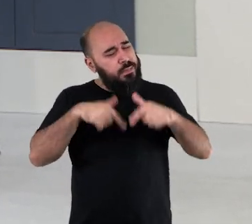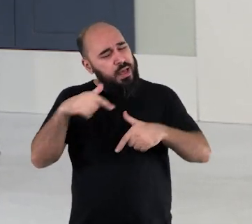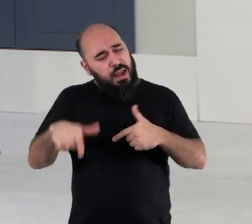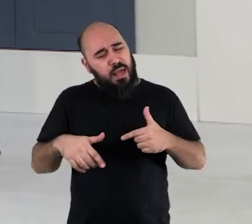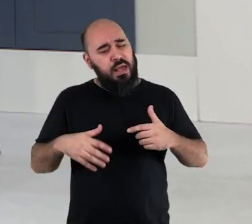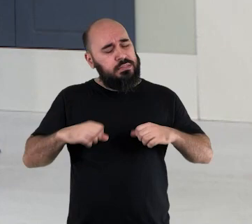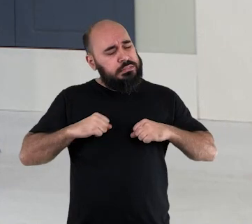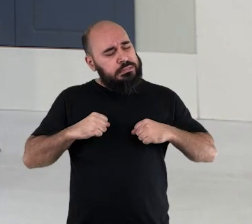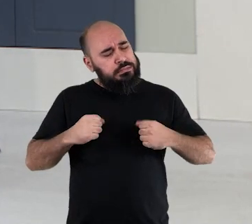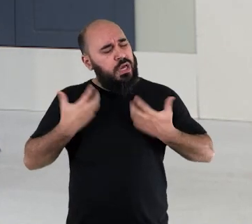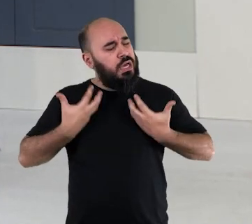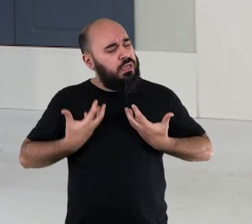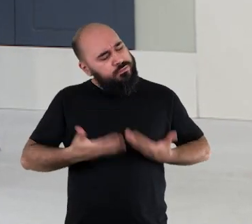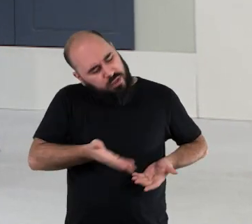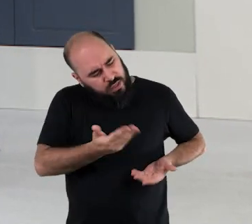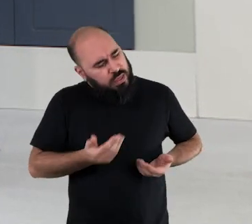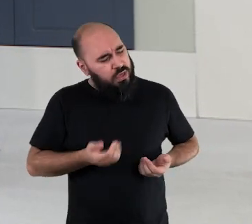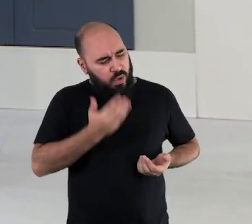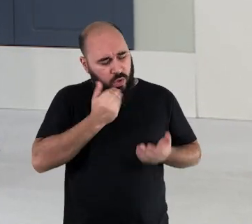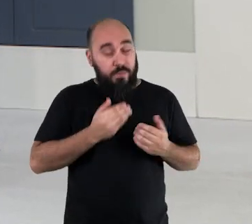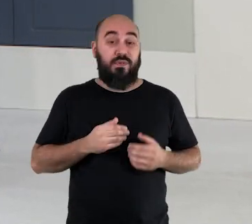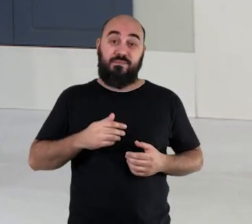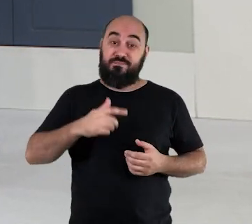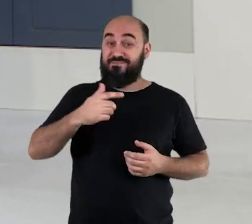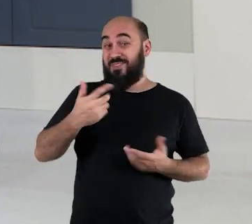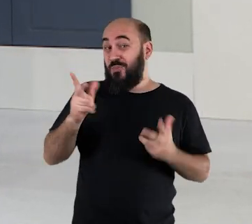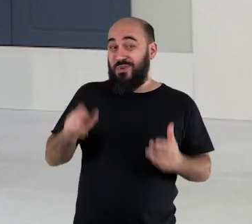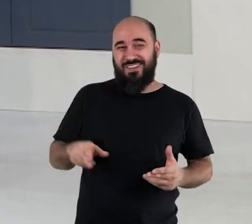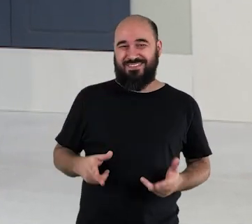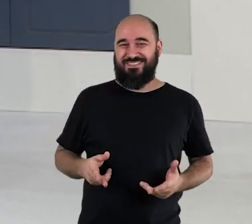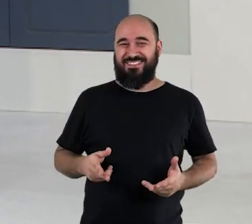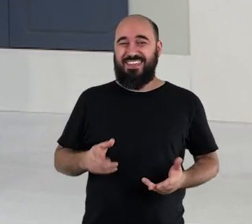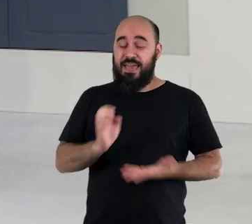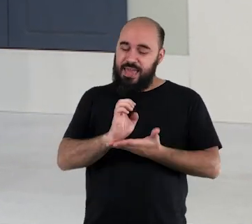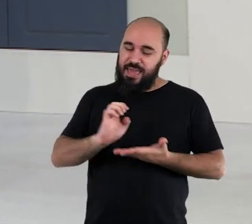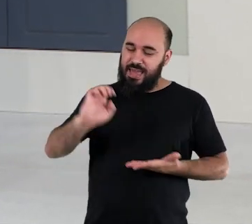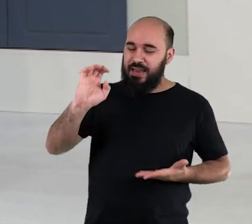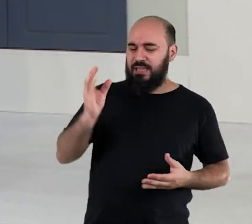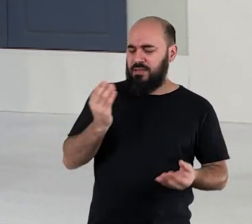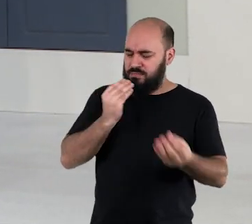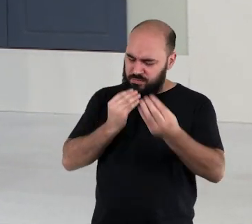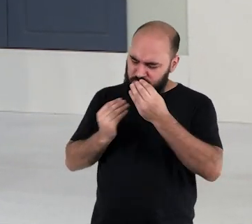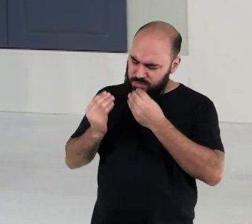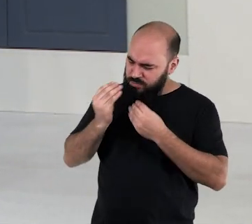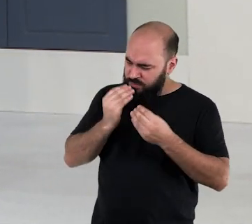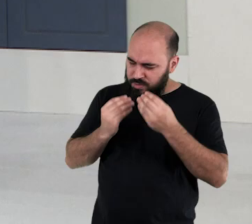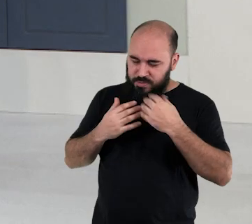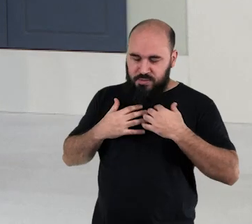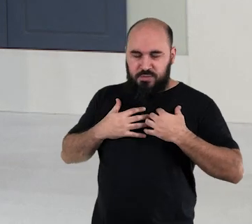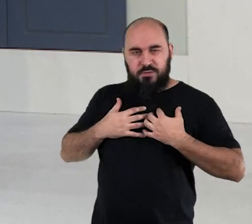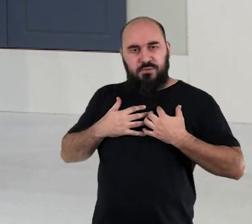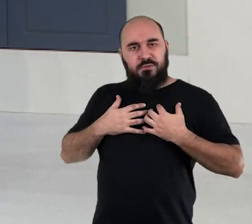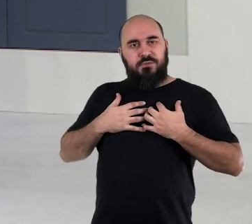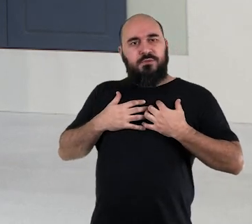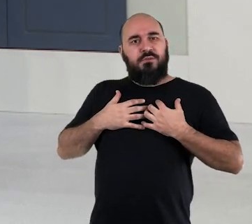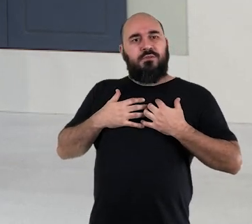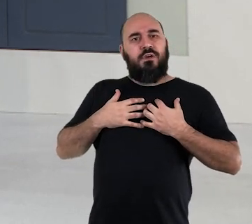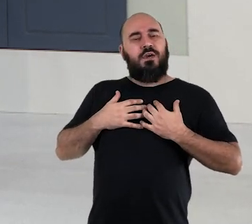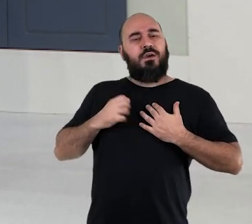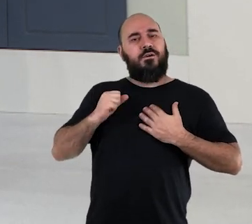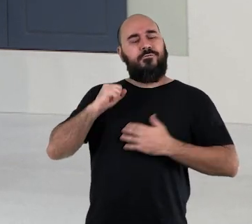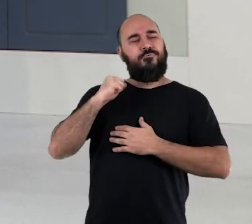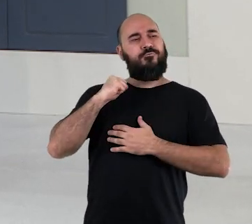E Elias comeu e bebeu, e com a força daquele alimento, Elias seguiu a